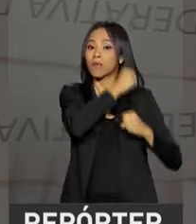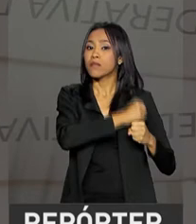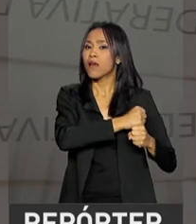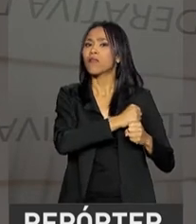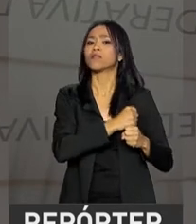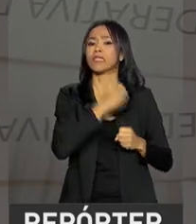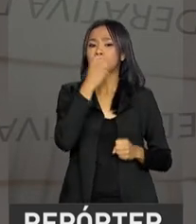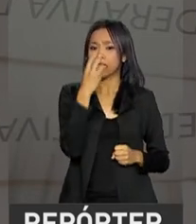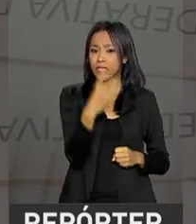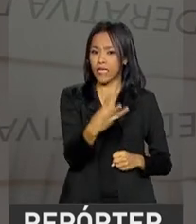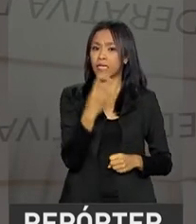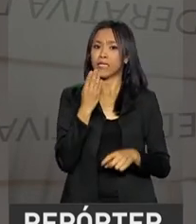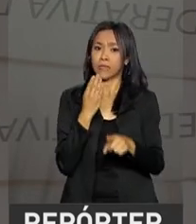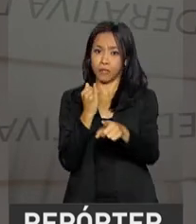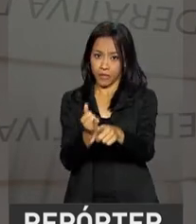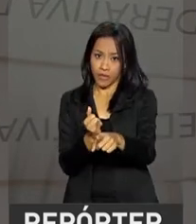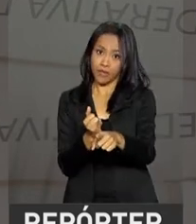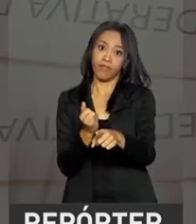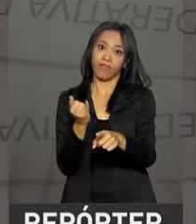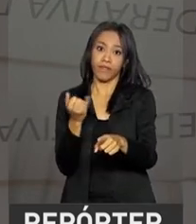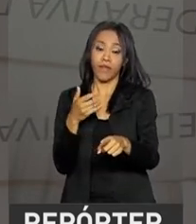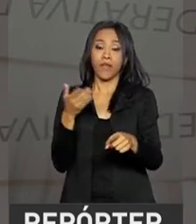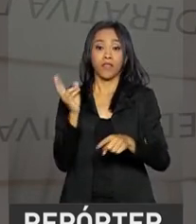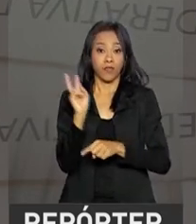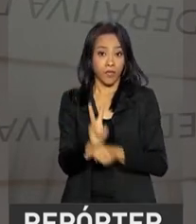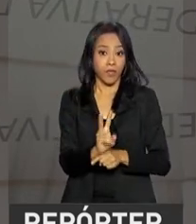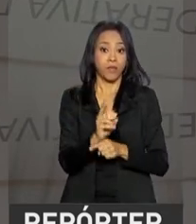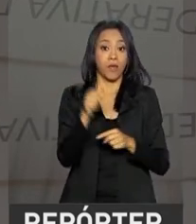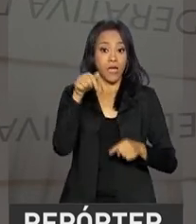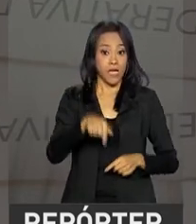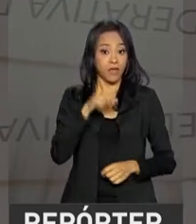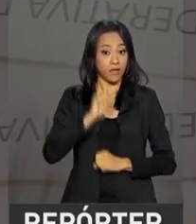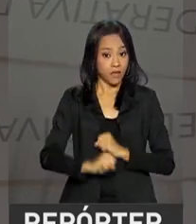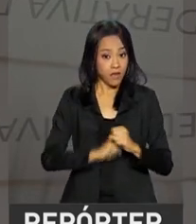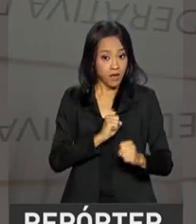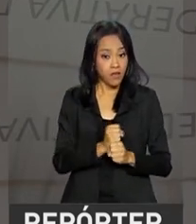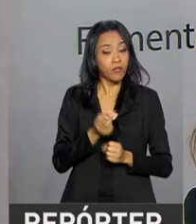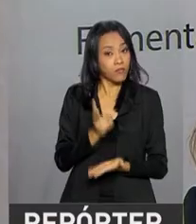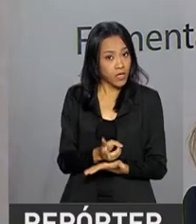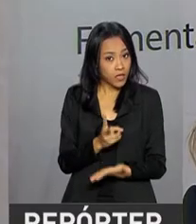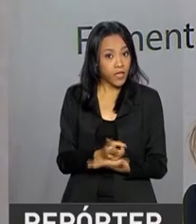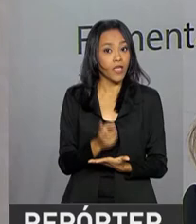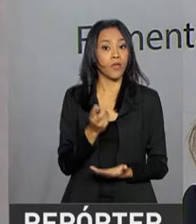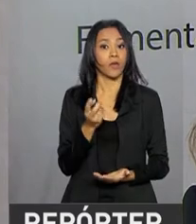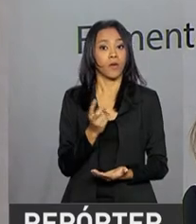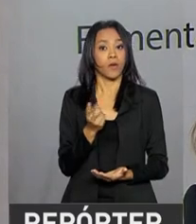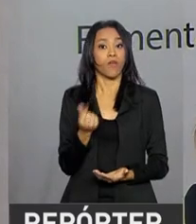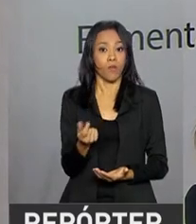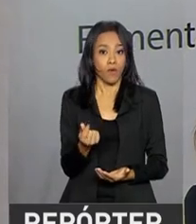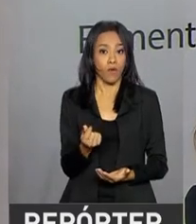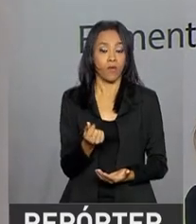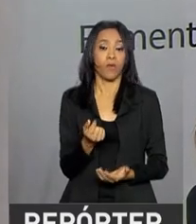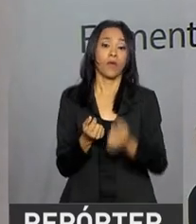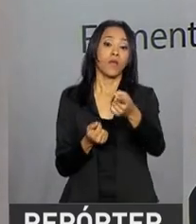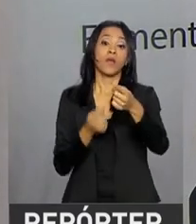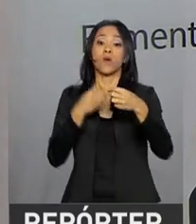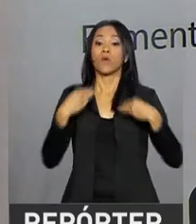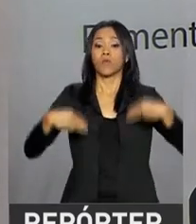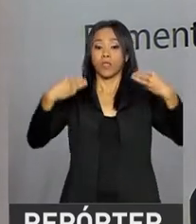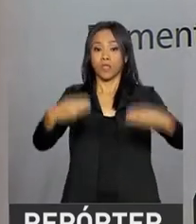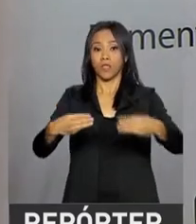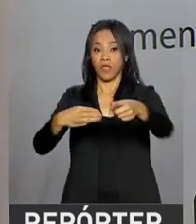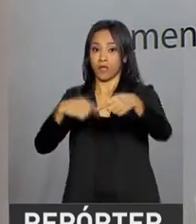3 bilhões em crédito para 2018 a expectativa é que esse valor se mantenha para o ministério do trabalho o programa